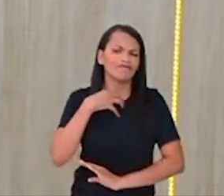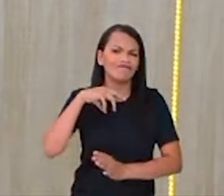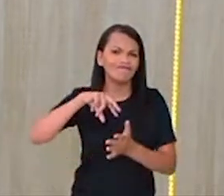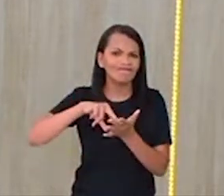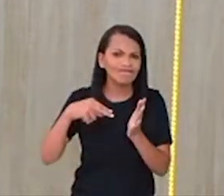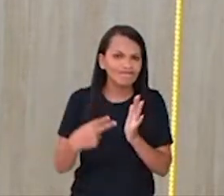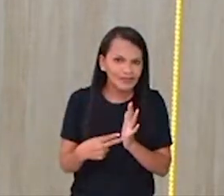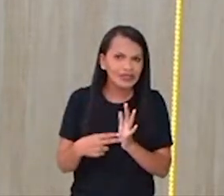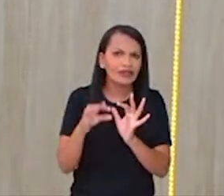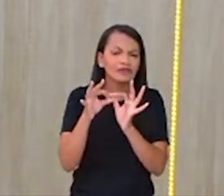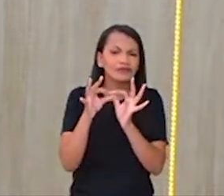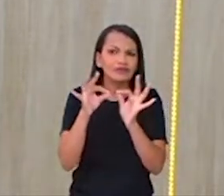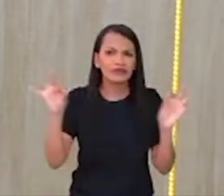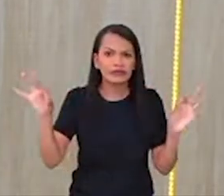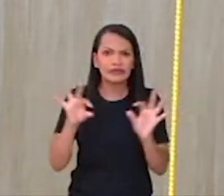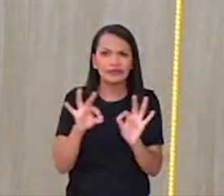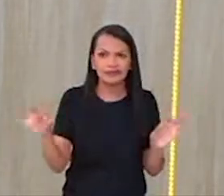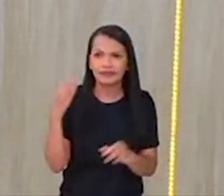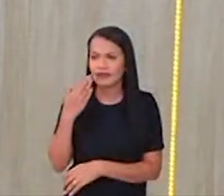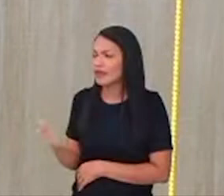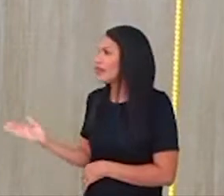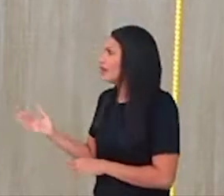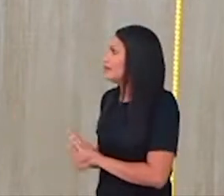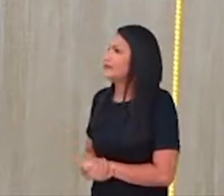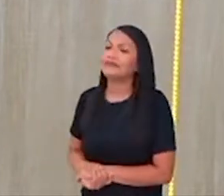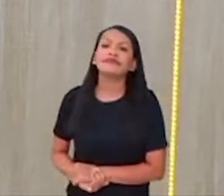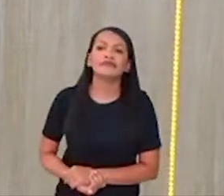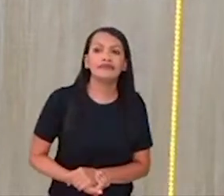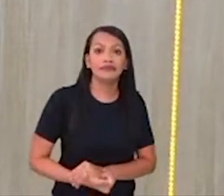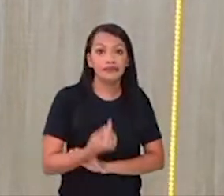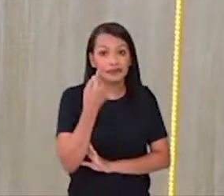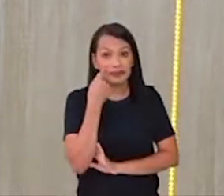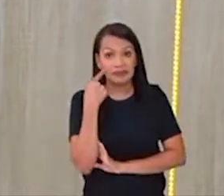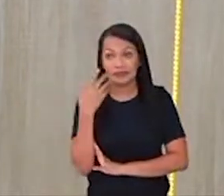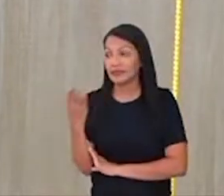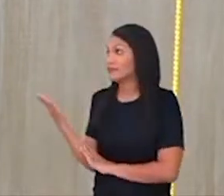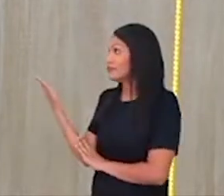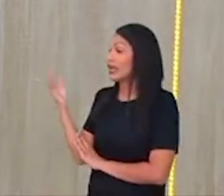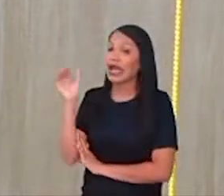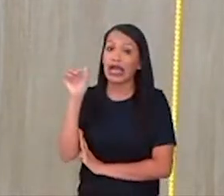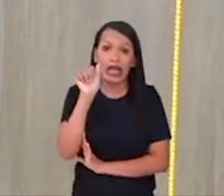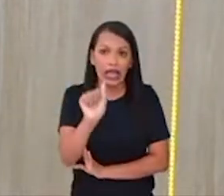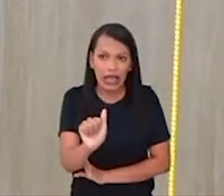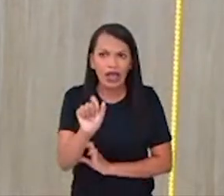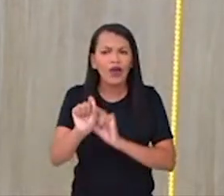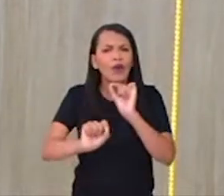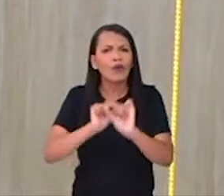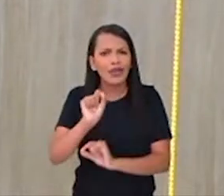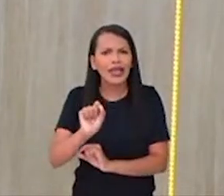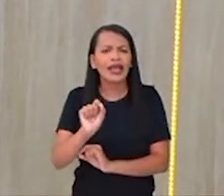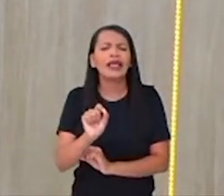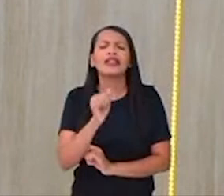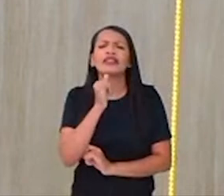das orações. Na letra A, quando eu digo que a filha não arredou o pé de sua